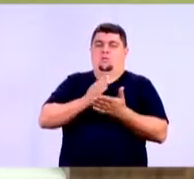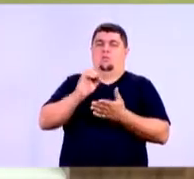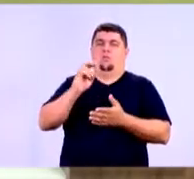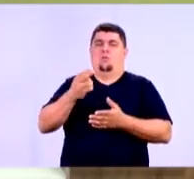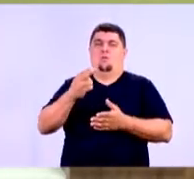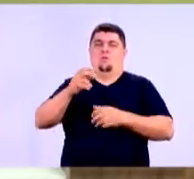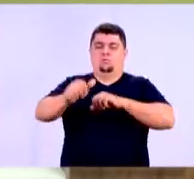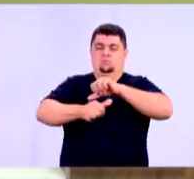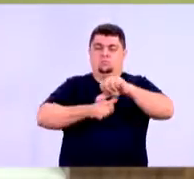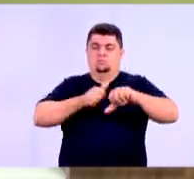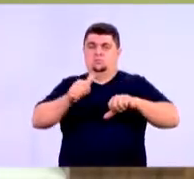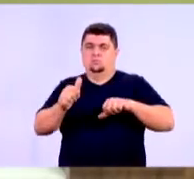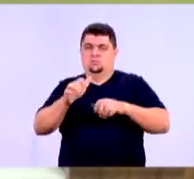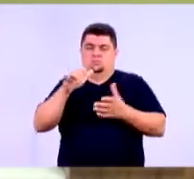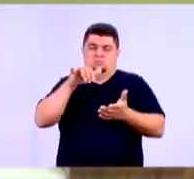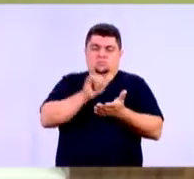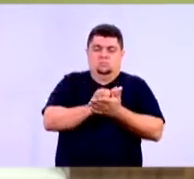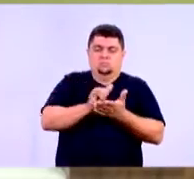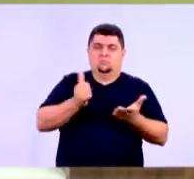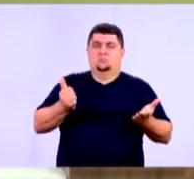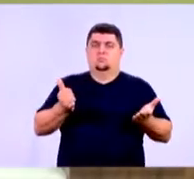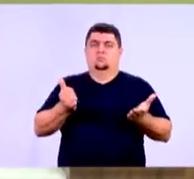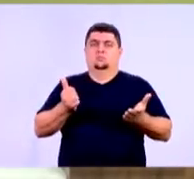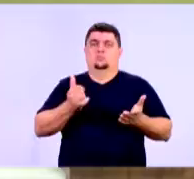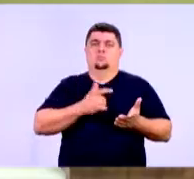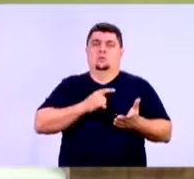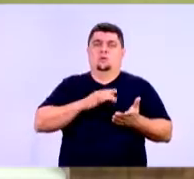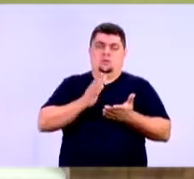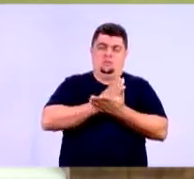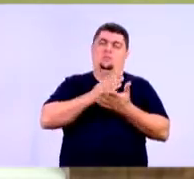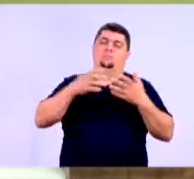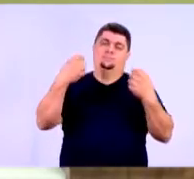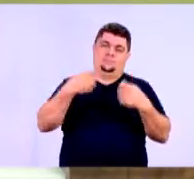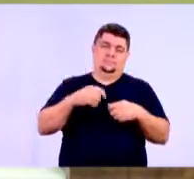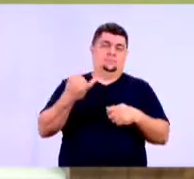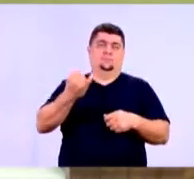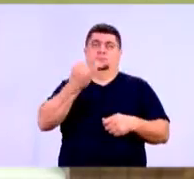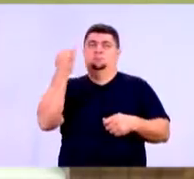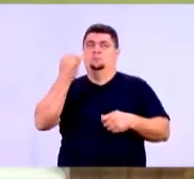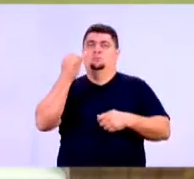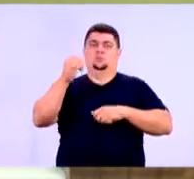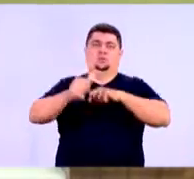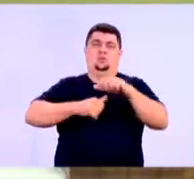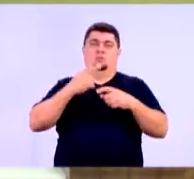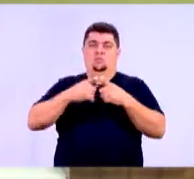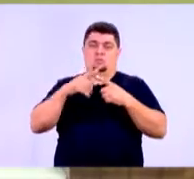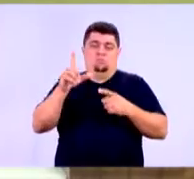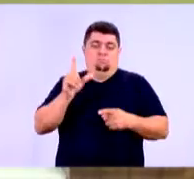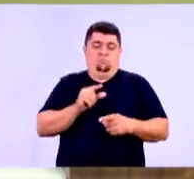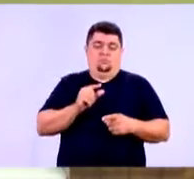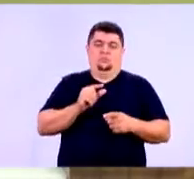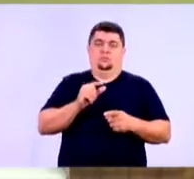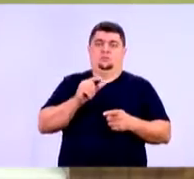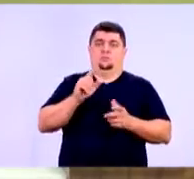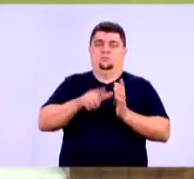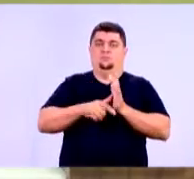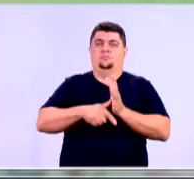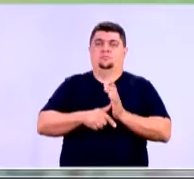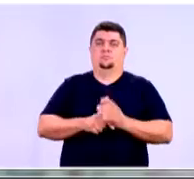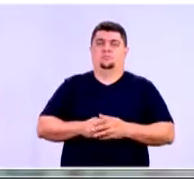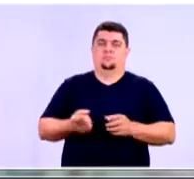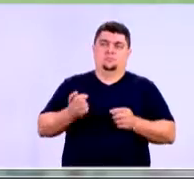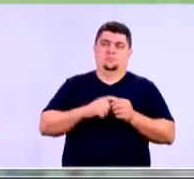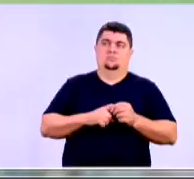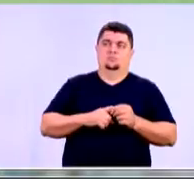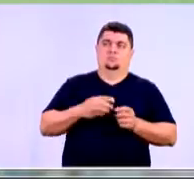ele ia mudar alguma coisa na parte de cadastro. Alguma coisa com certeza seria feita para reduzir essa inadimplência, né? Vamos lá, para voltar